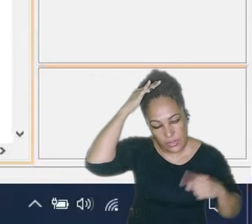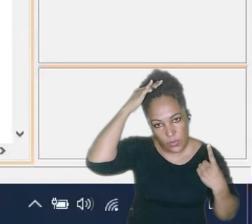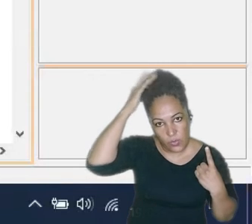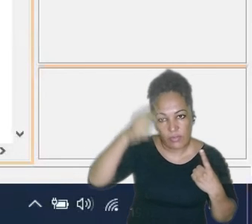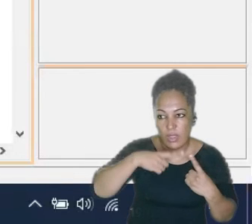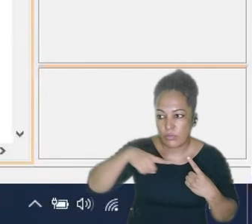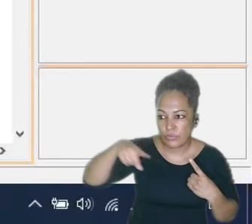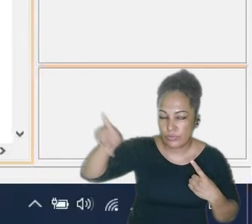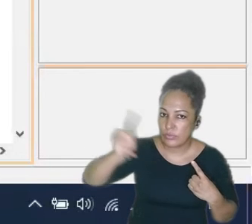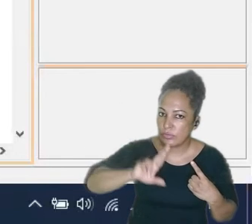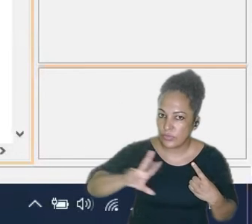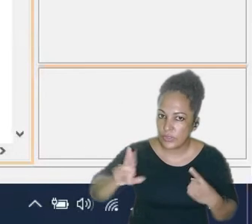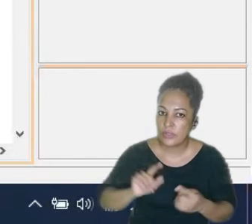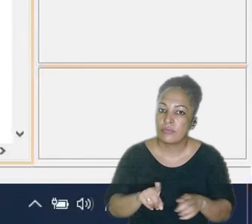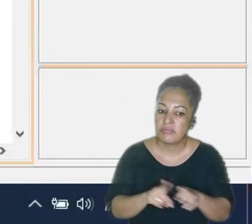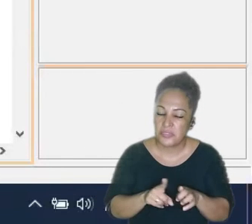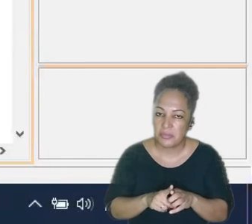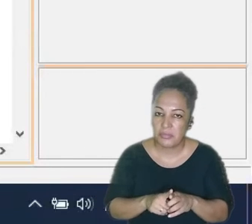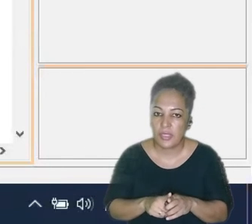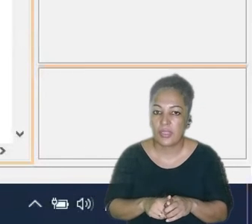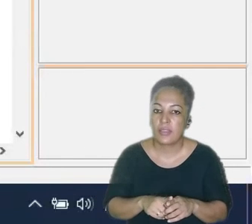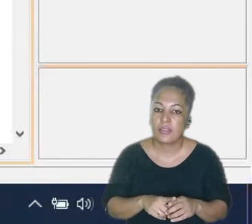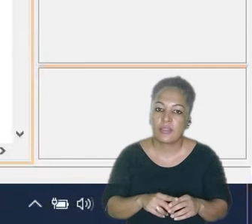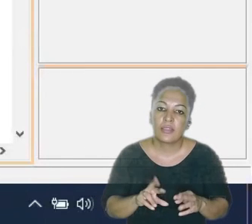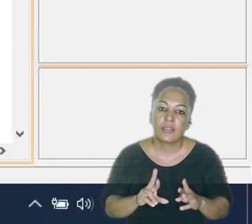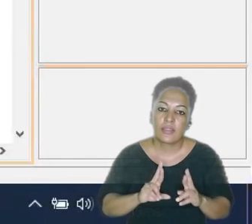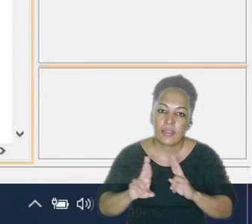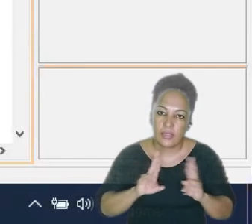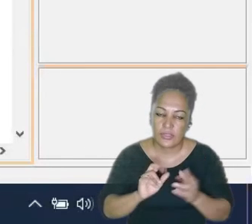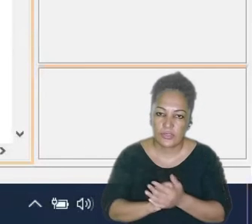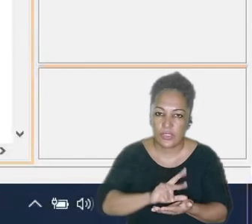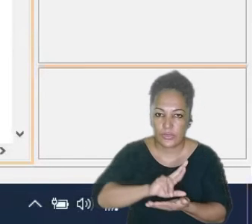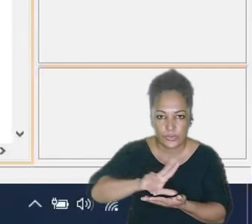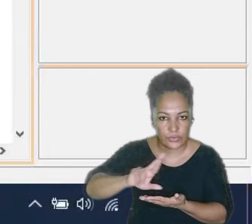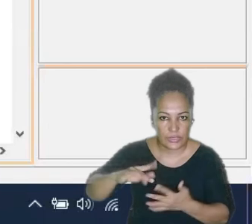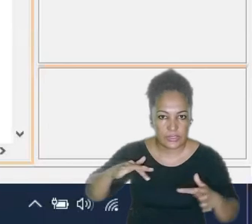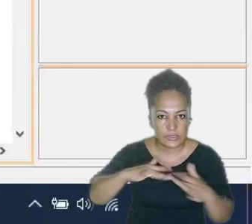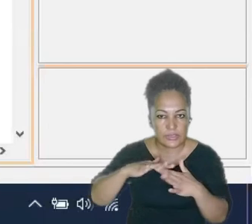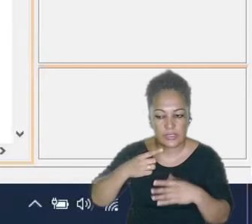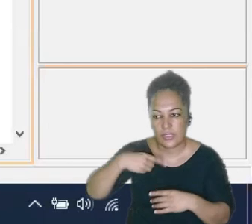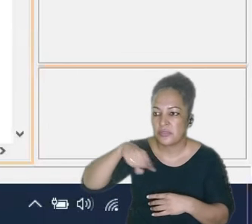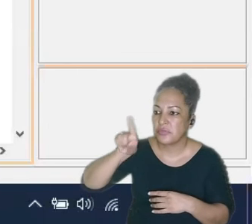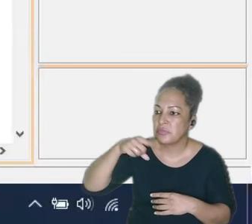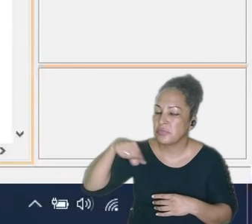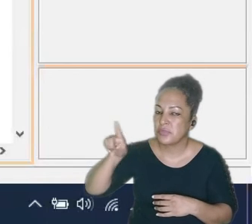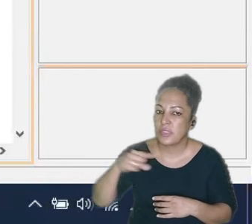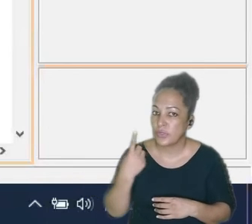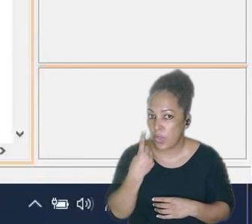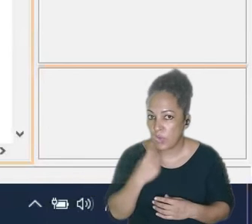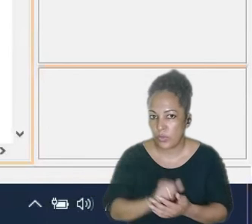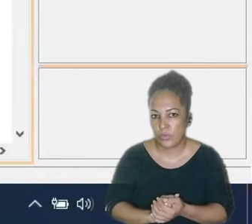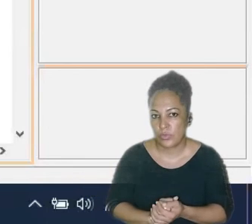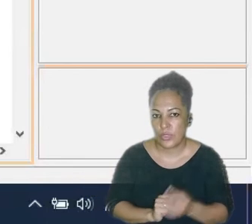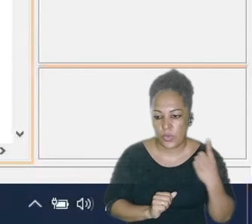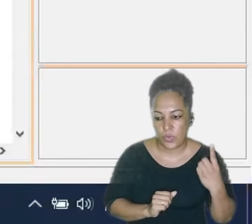trecho? Não. Então, zero para N aqui. Aqui é a mesma lógica, né? Um trecho está relacionado a uma ou várias cidades de